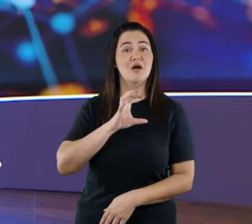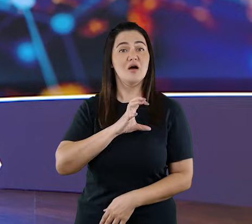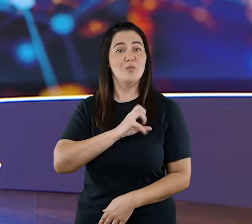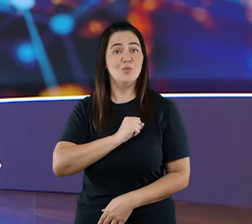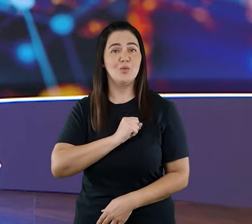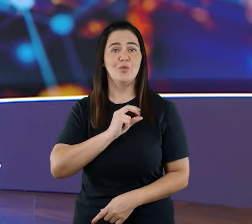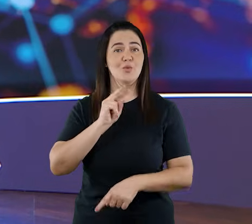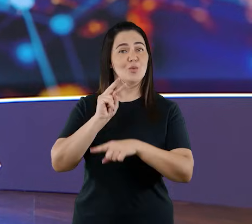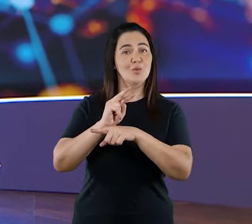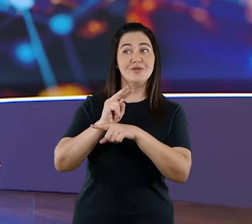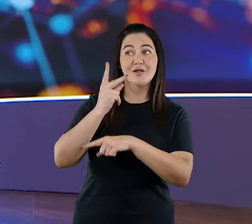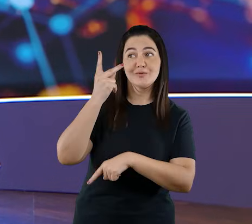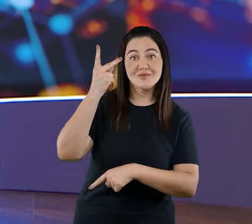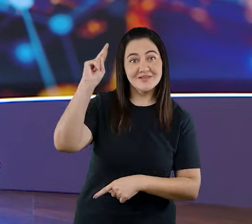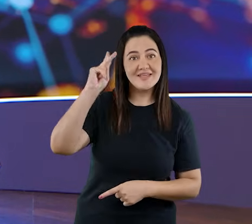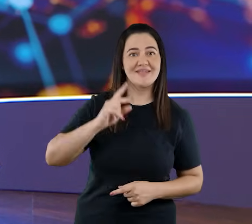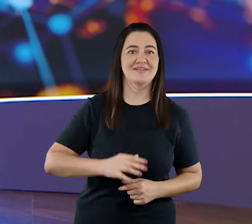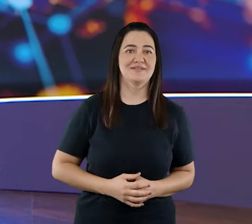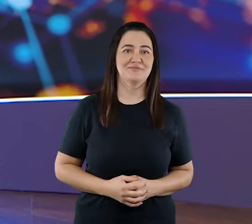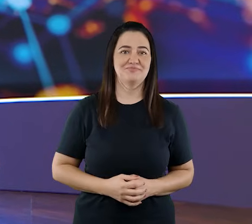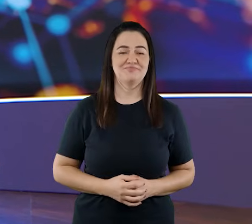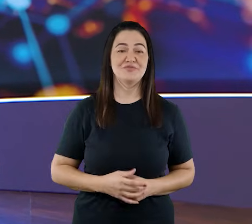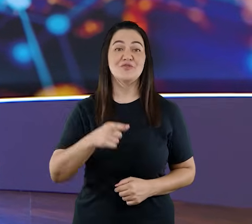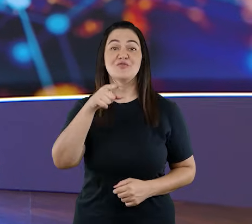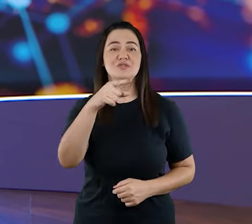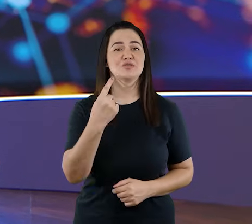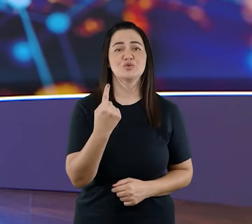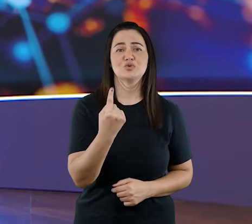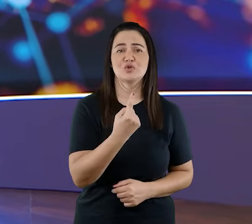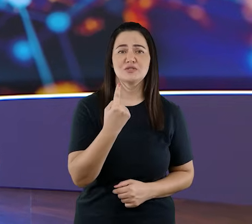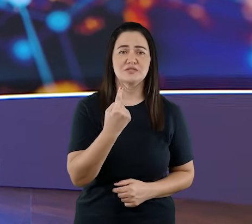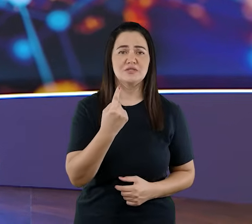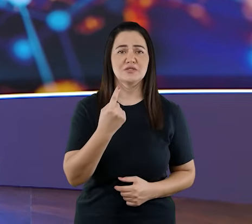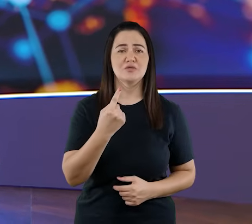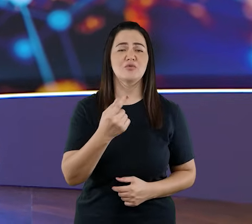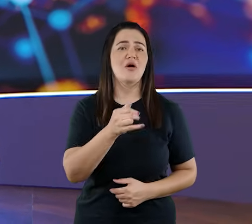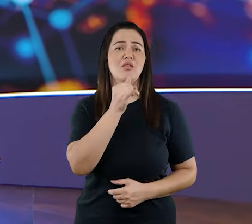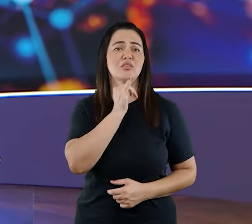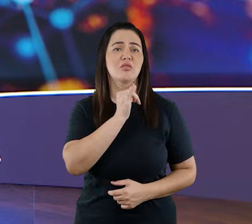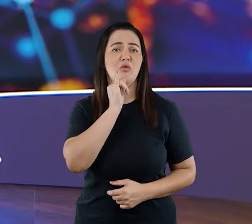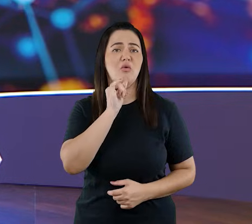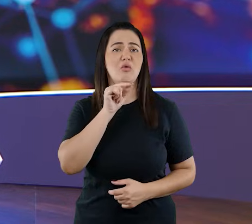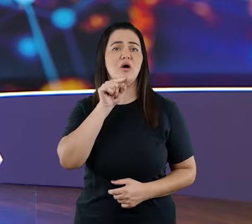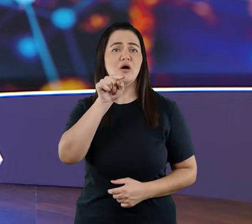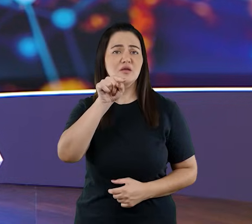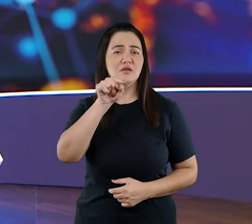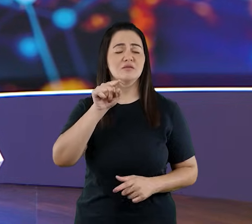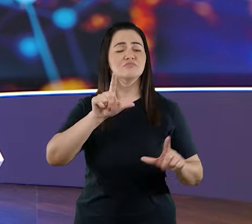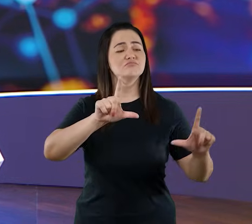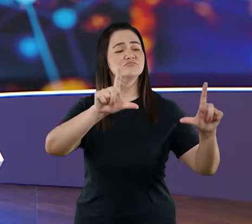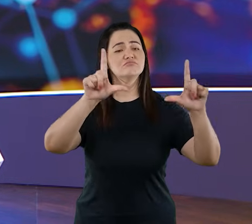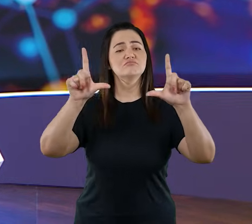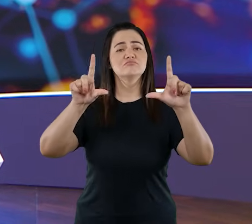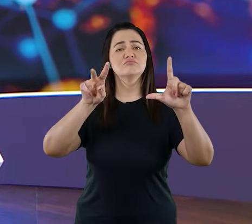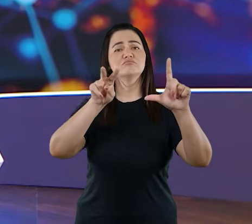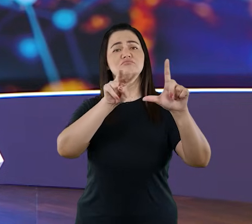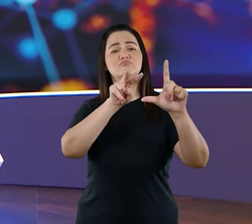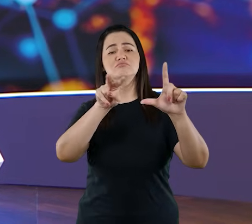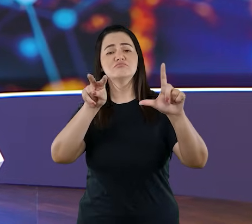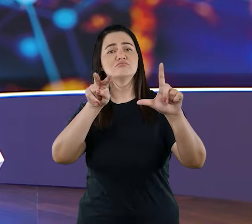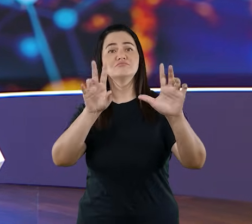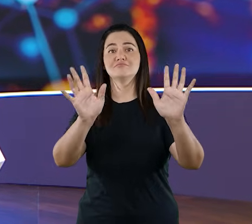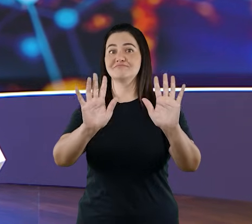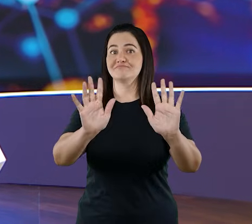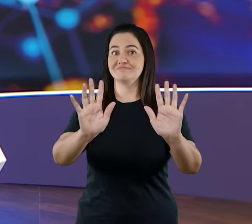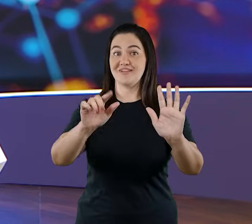Senhor. Eu quero te dizer que você não chegou na Novo Tempo à toa. Não foi de maneira aleatória, mas